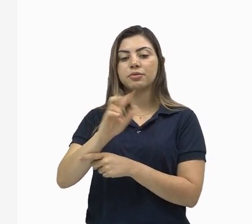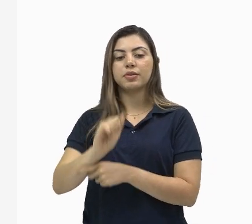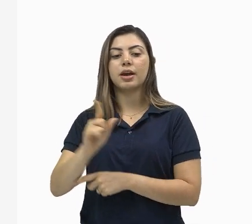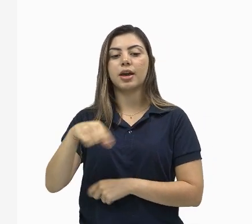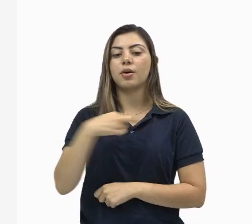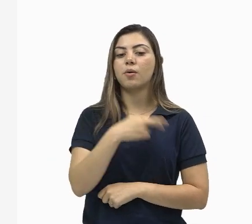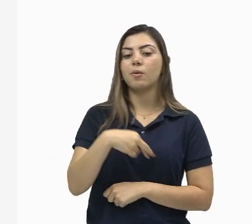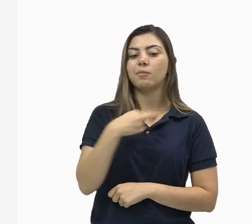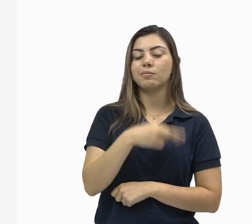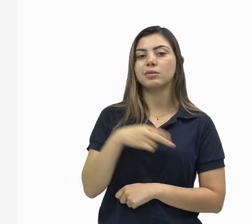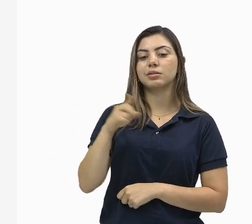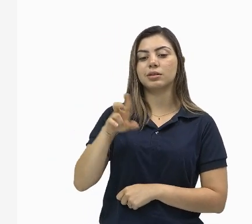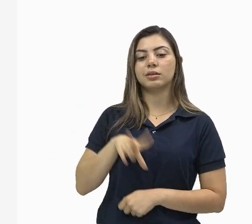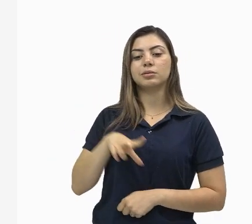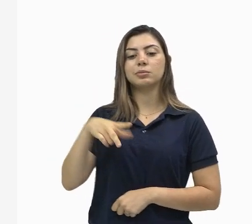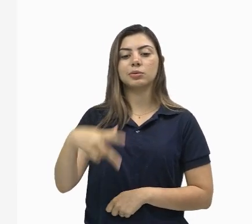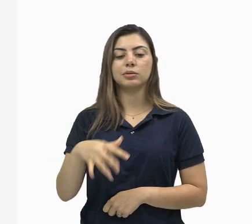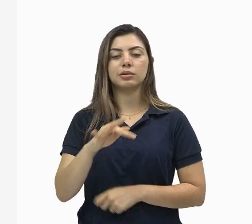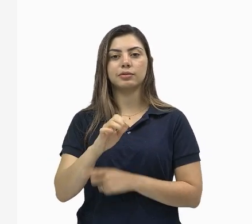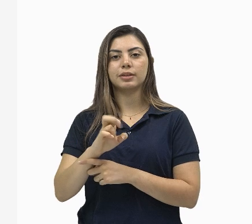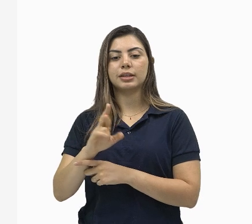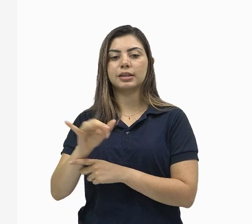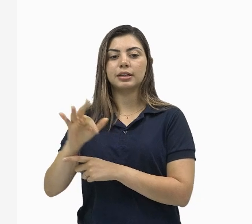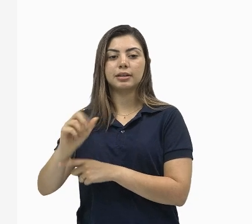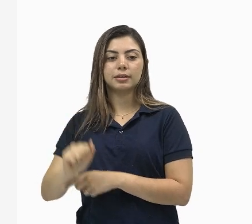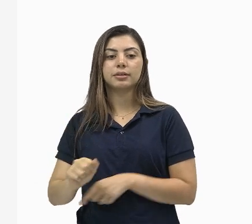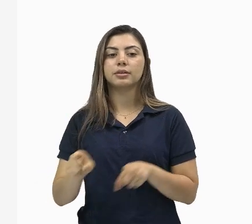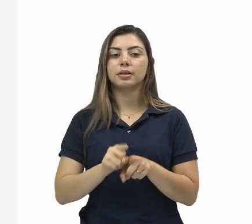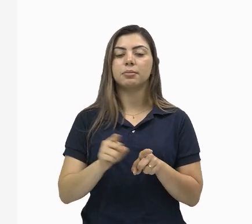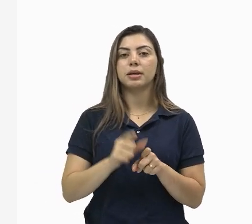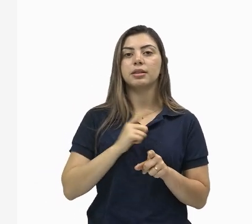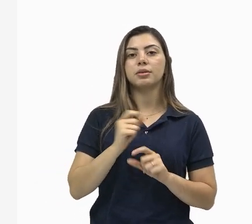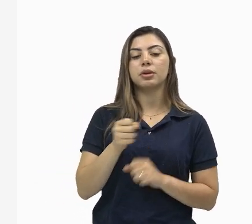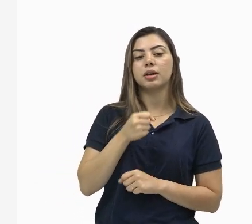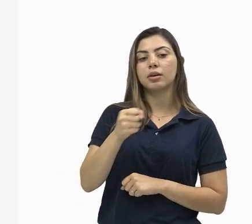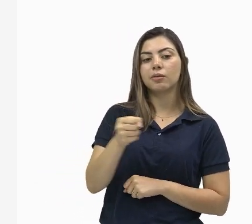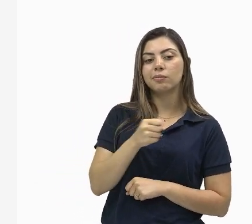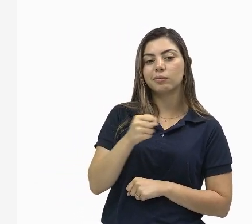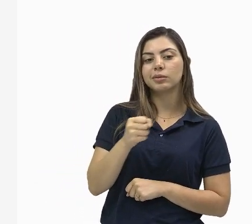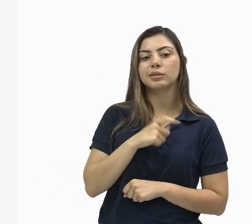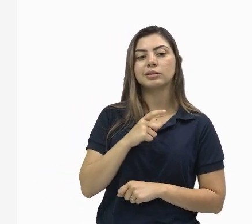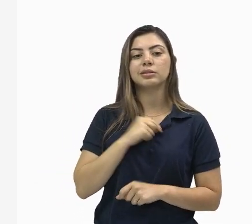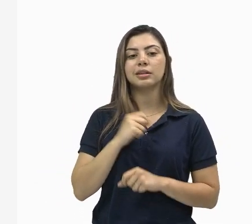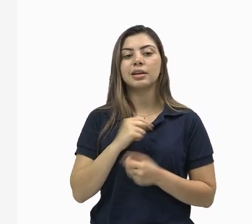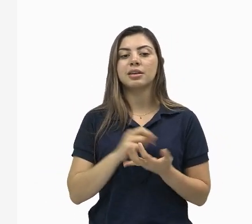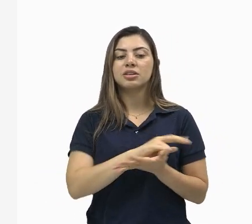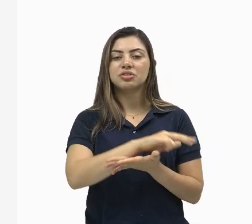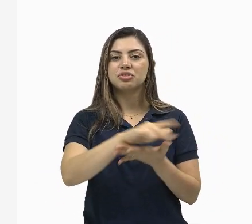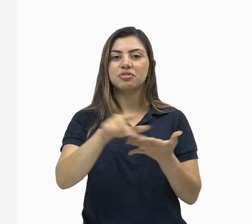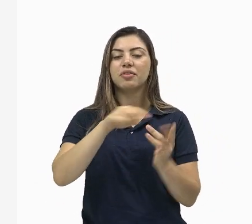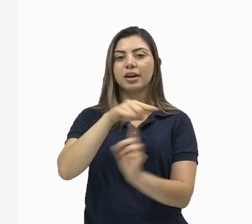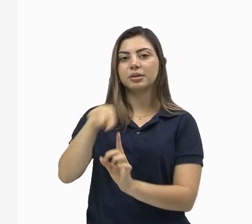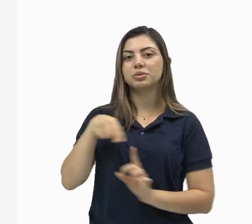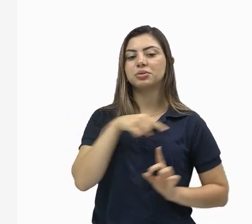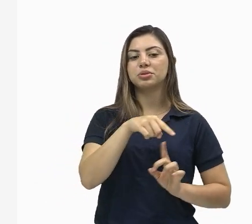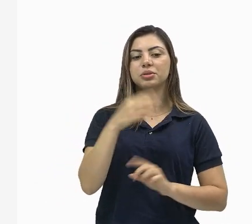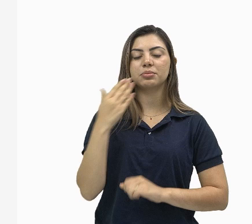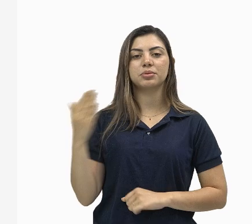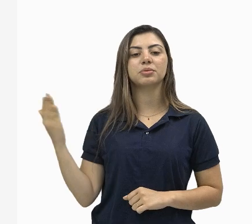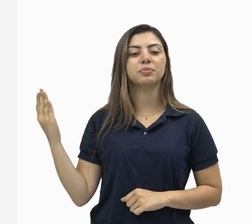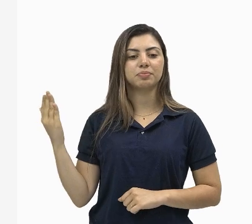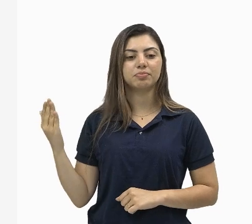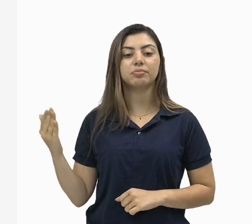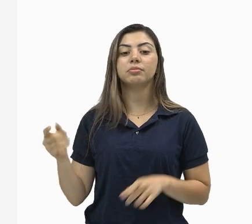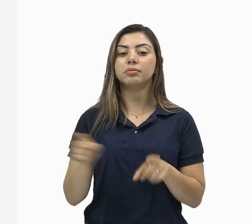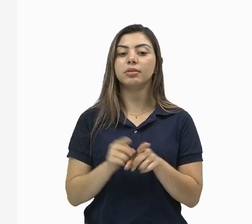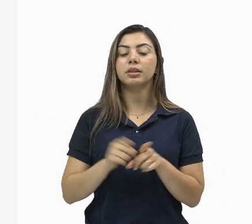Castro, além de documentários como O Começo, Antes do Começo, Porto de Manaus e Adolescente Desaparecida. Também